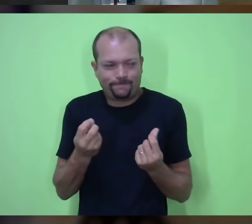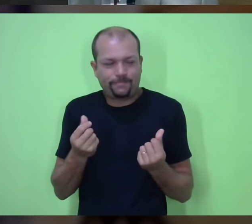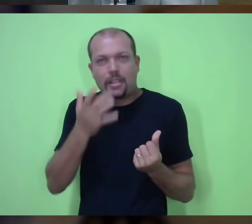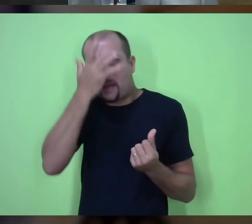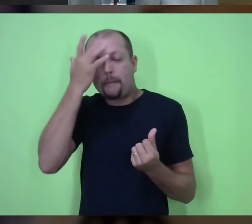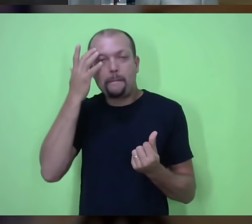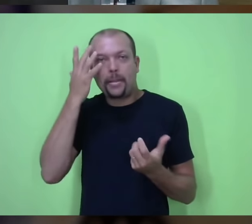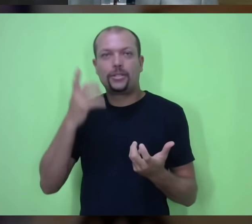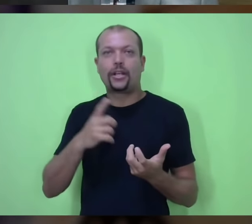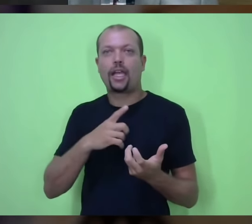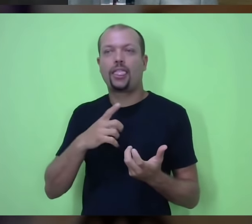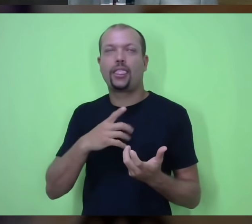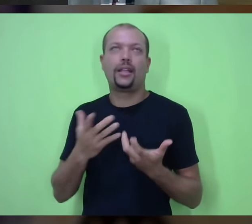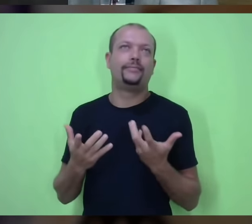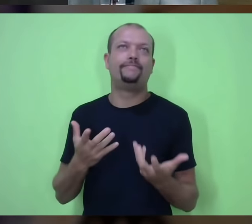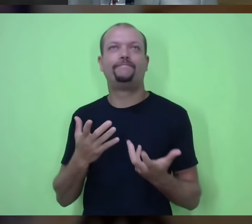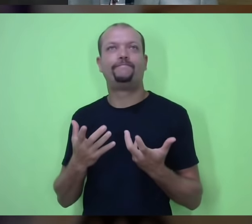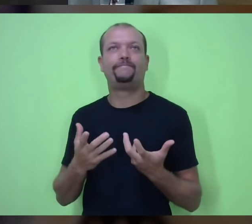principalmente pessoas que têm